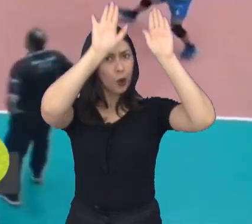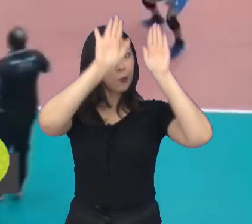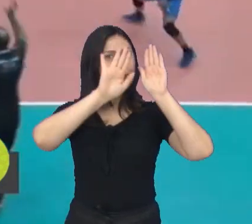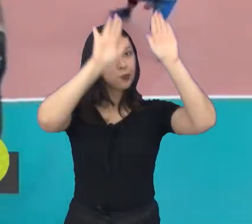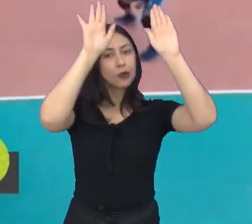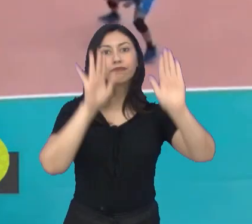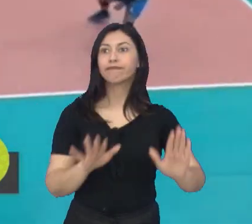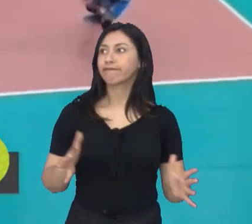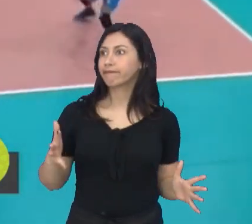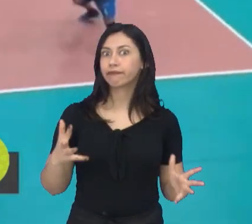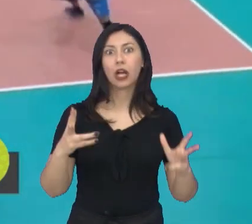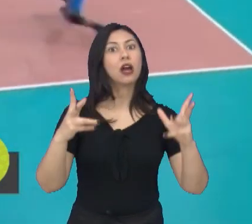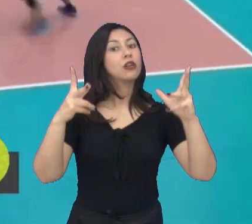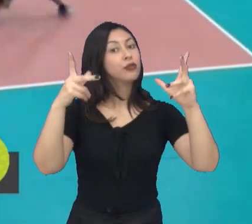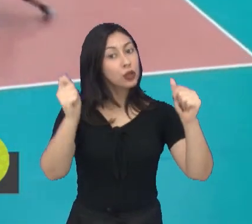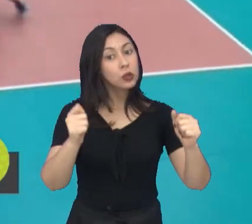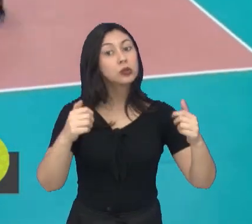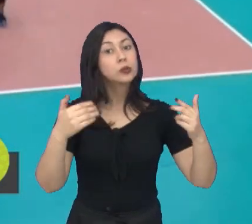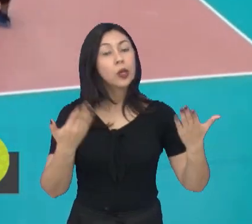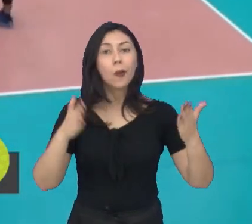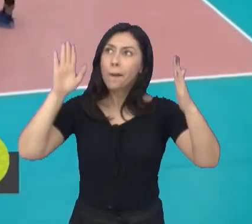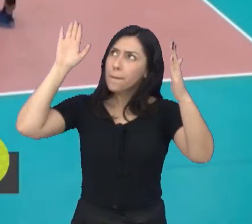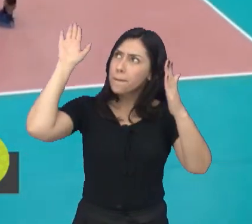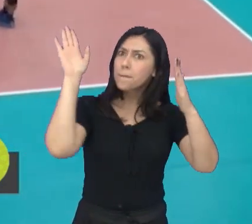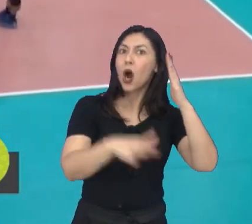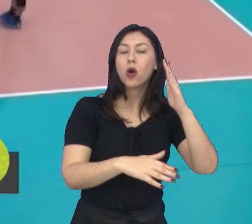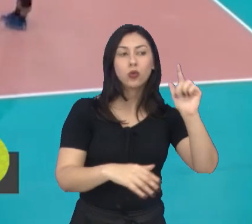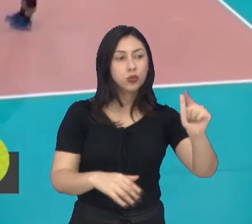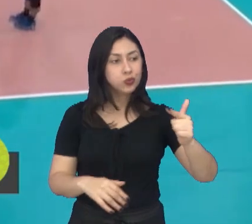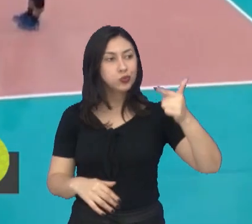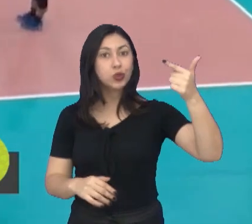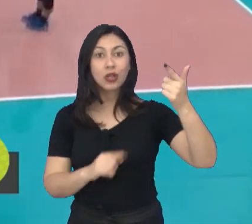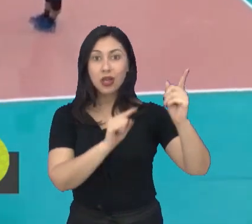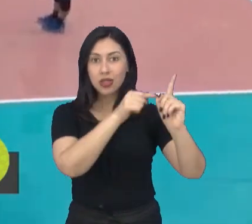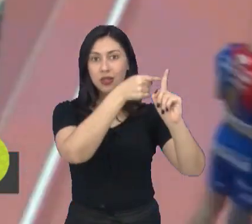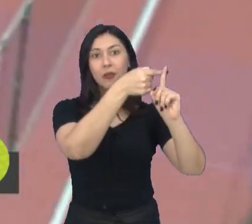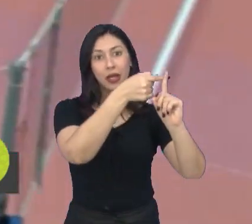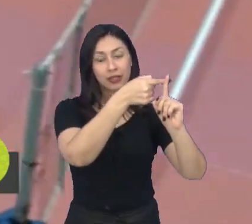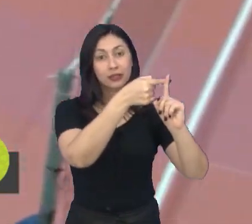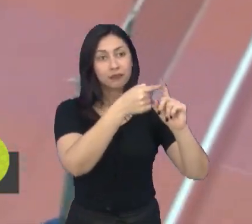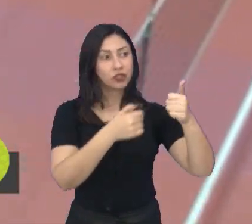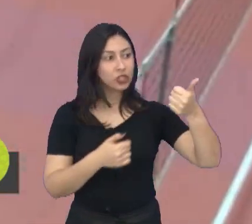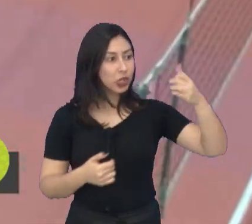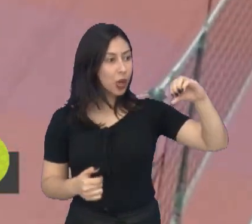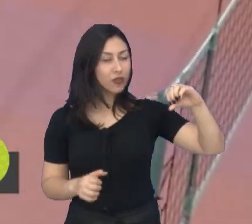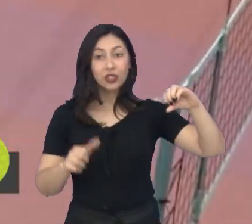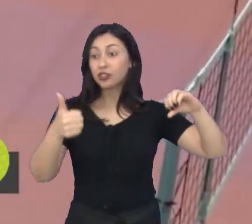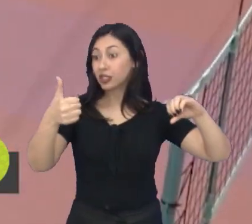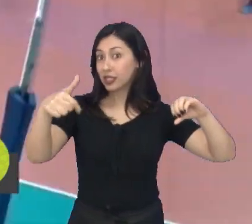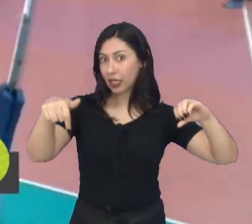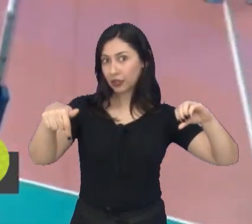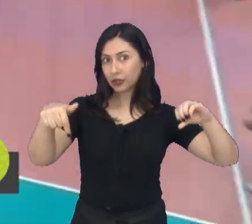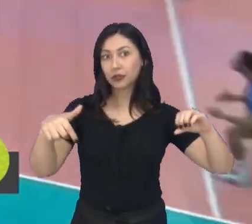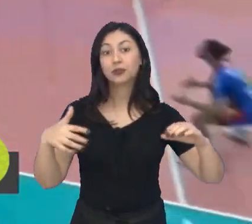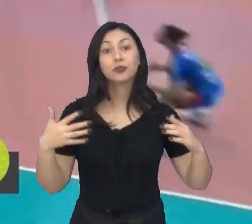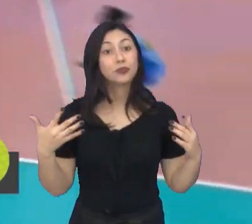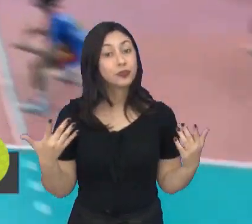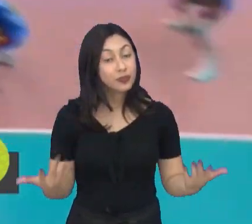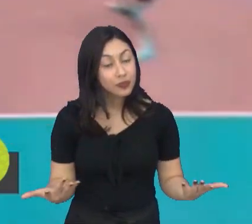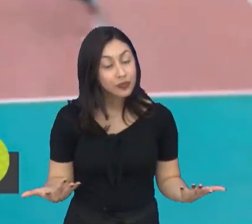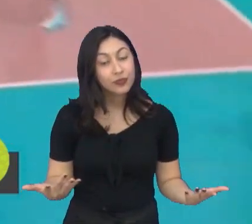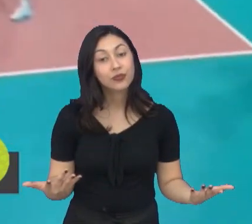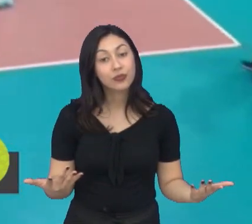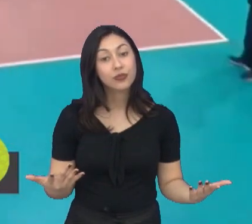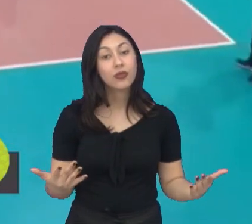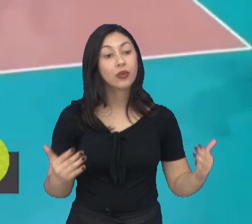ataque joseense e no contra-ataque abriu 2 a favor dos donos da casa, 19-17. A partir